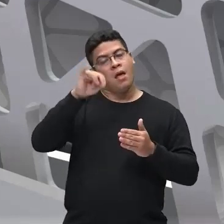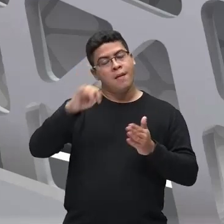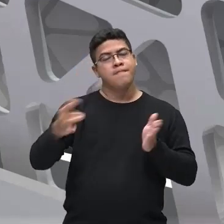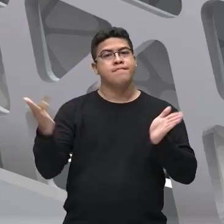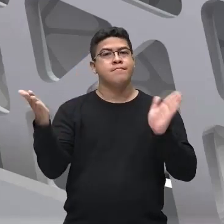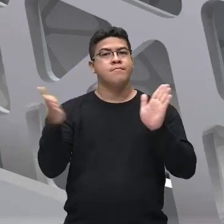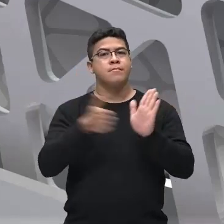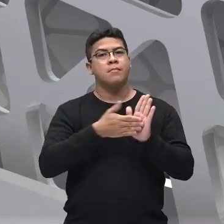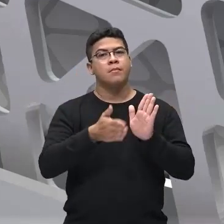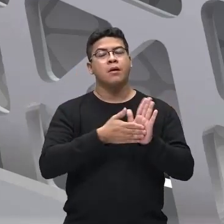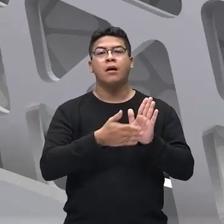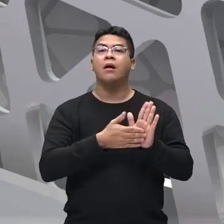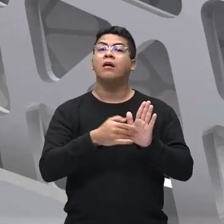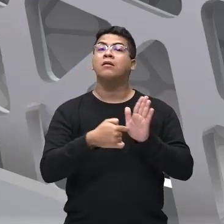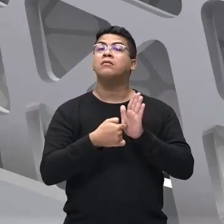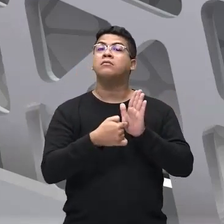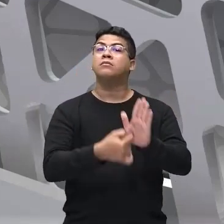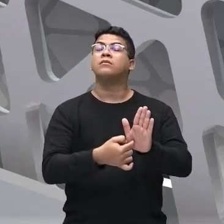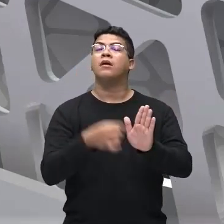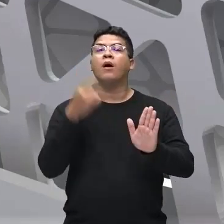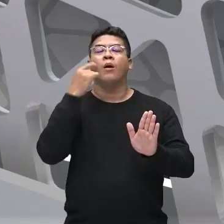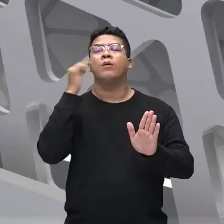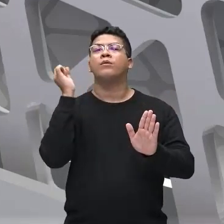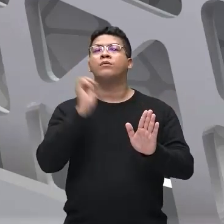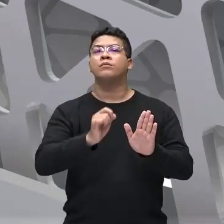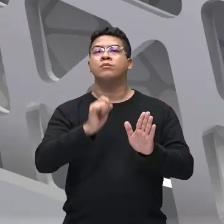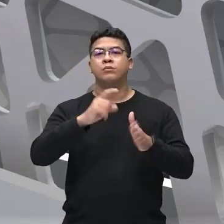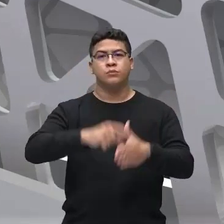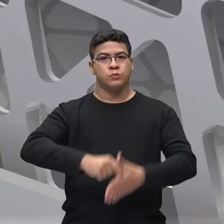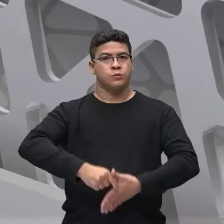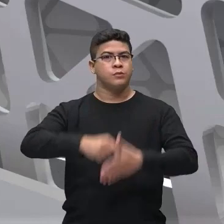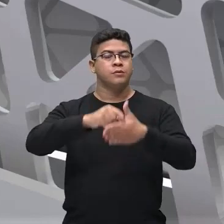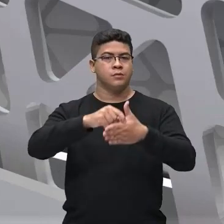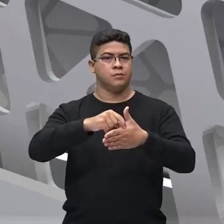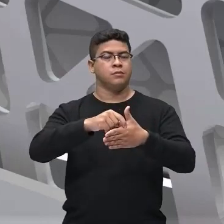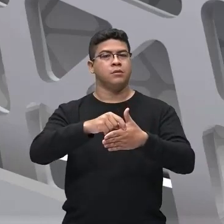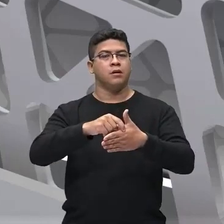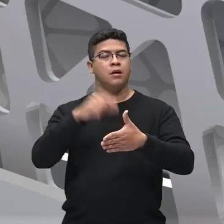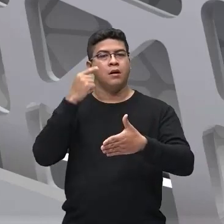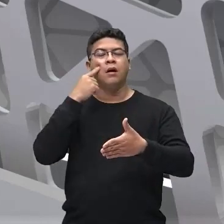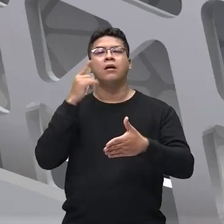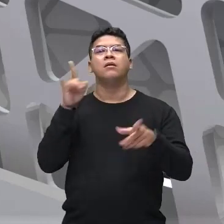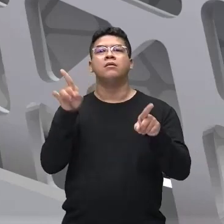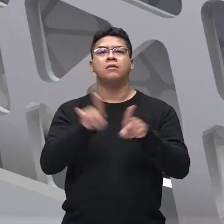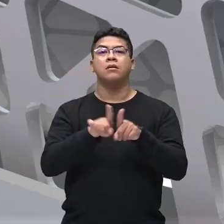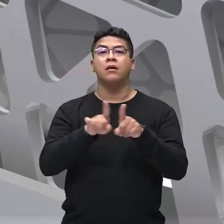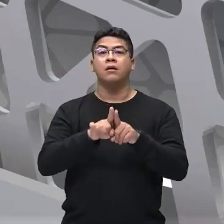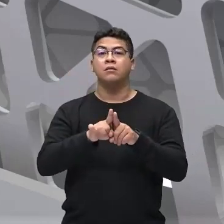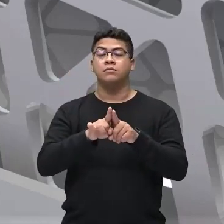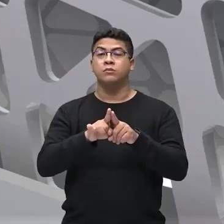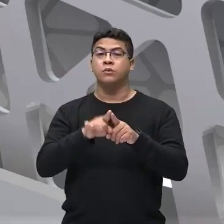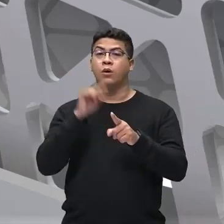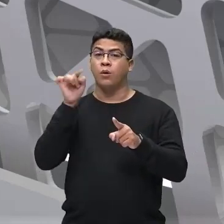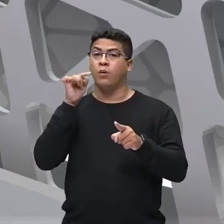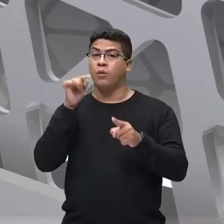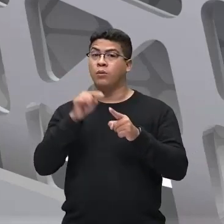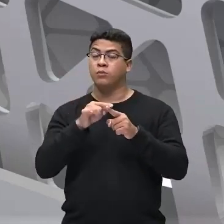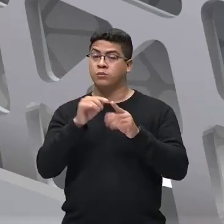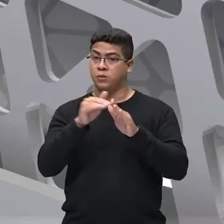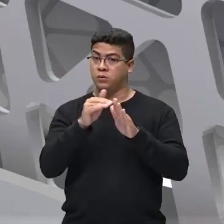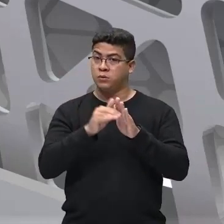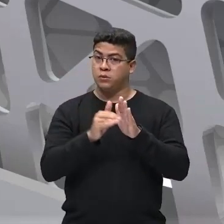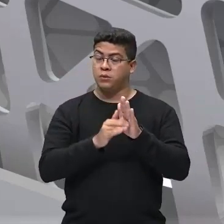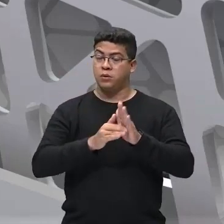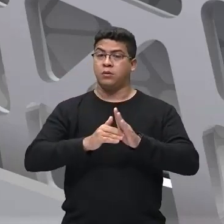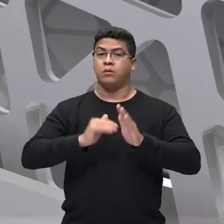do líder despertar a prática desses princípios morais para os seus